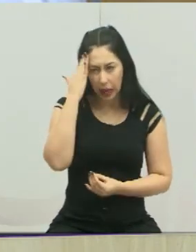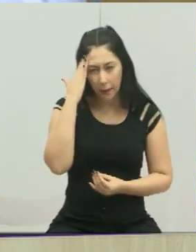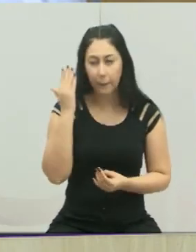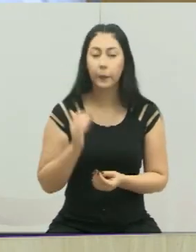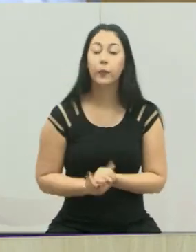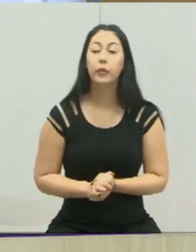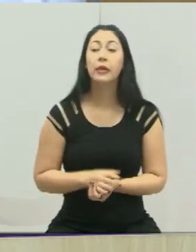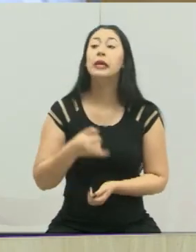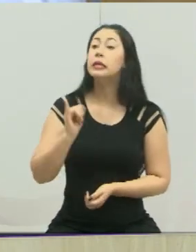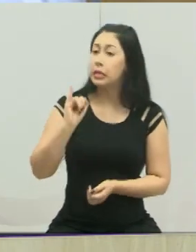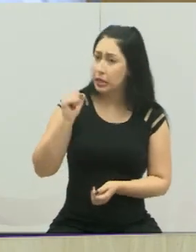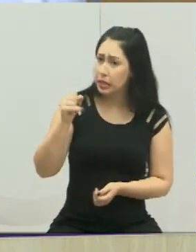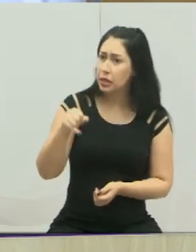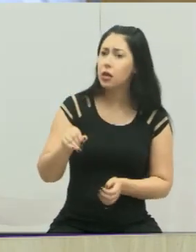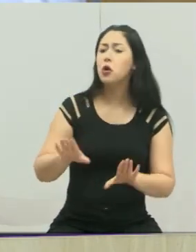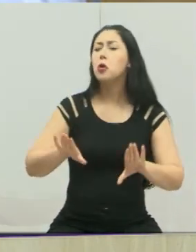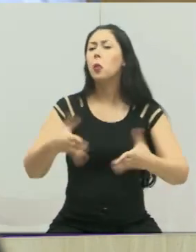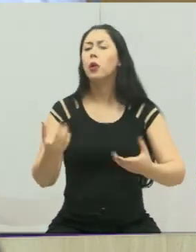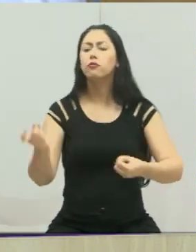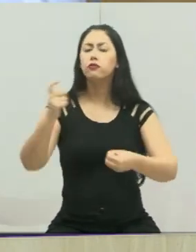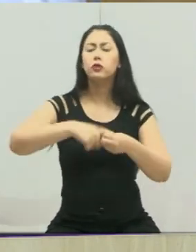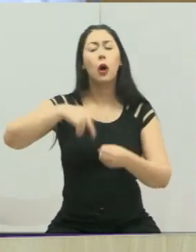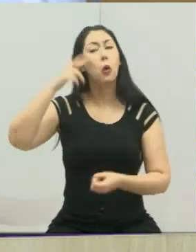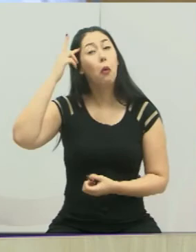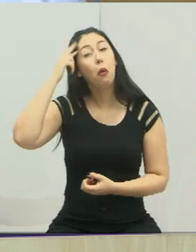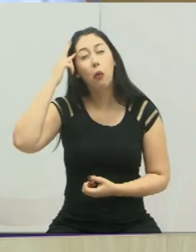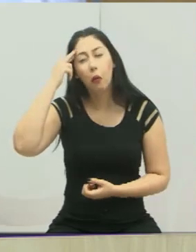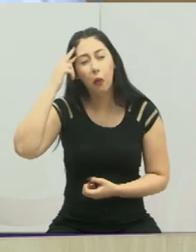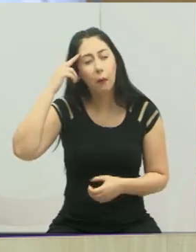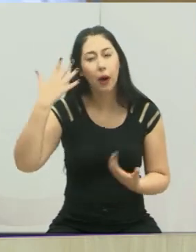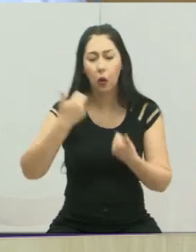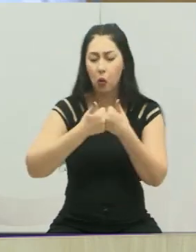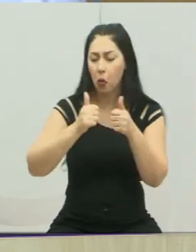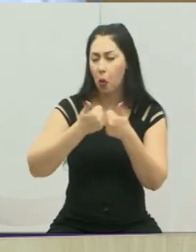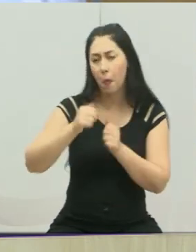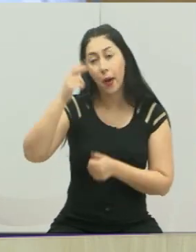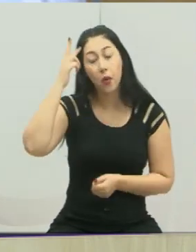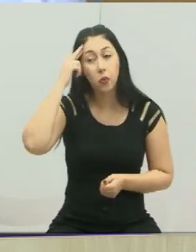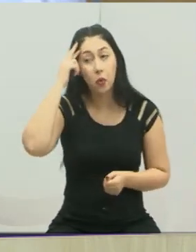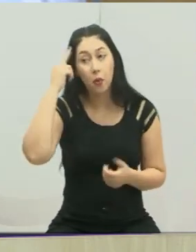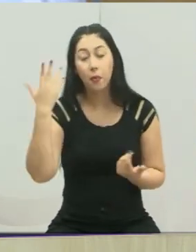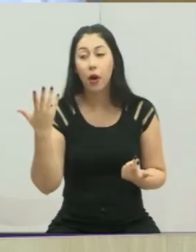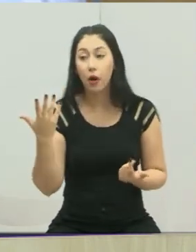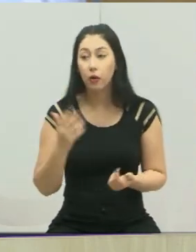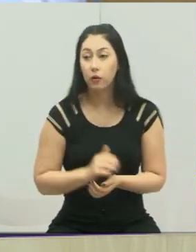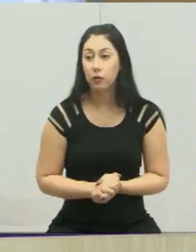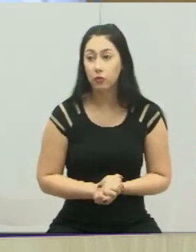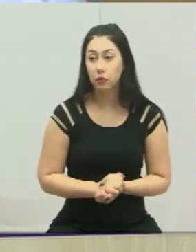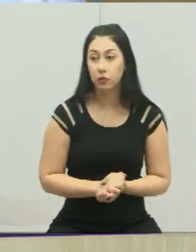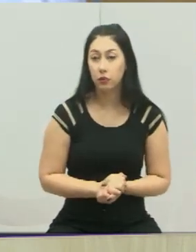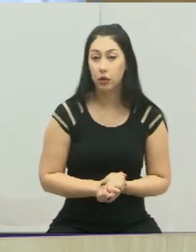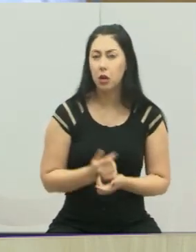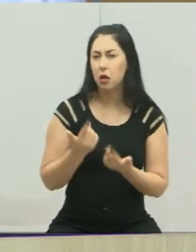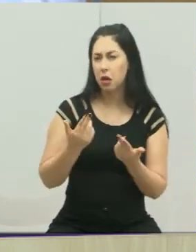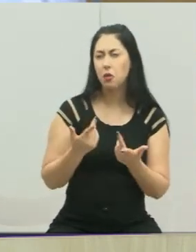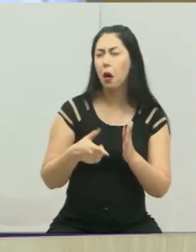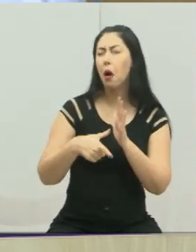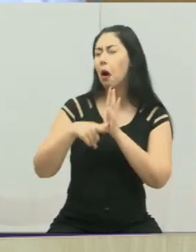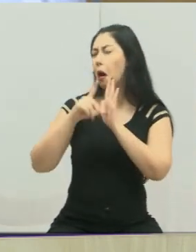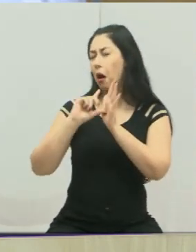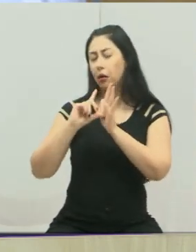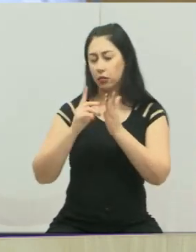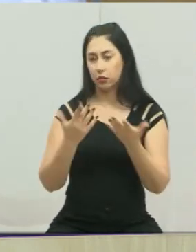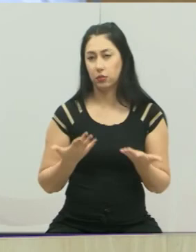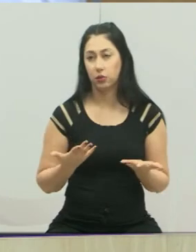caso positivo, quando se pretende voltar à normalidade no transporte público da cidade, conforme existente antes de março de